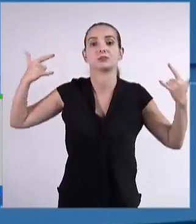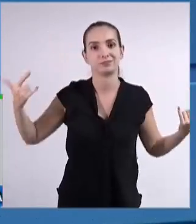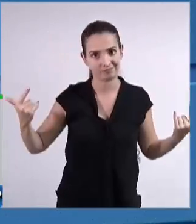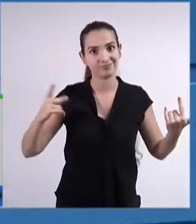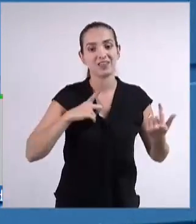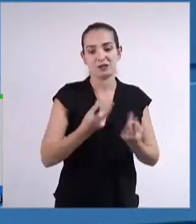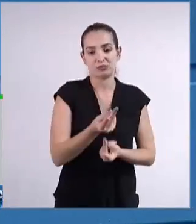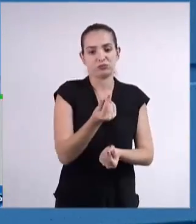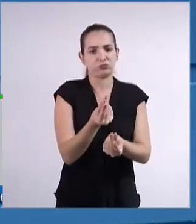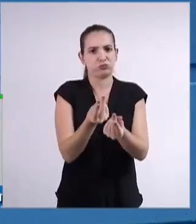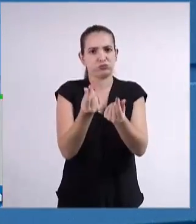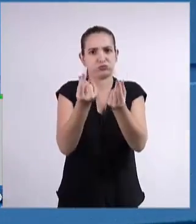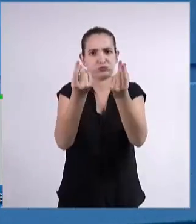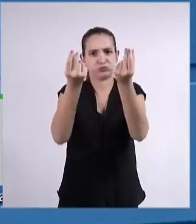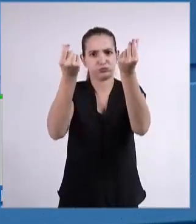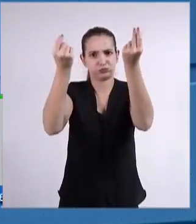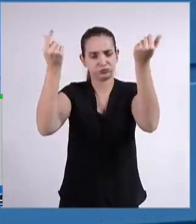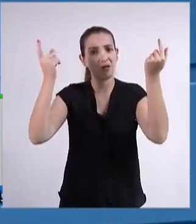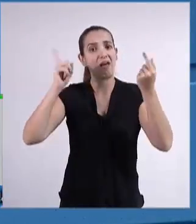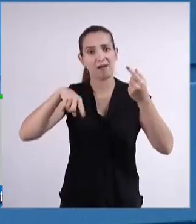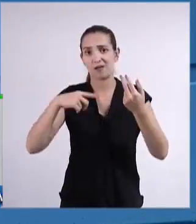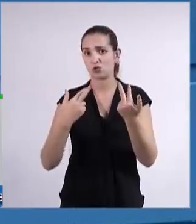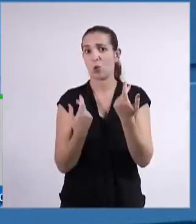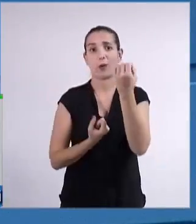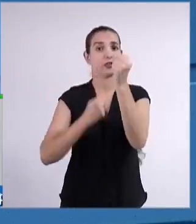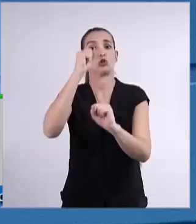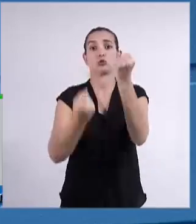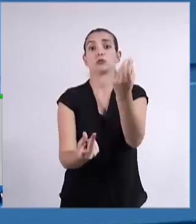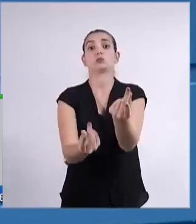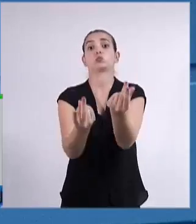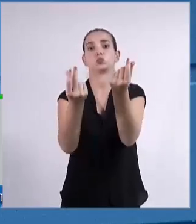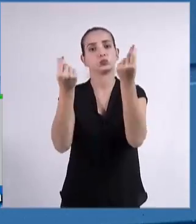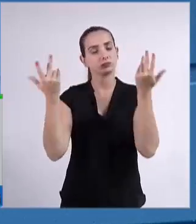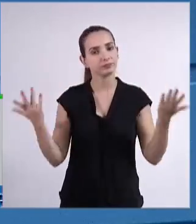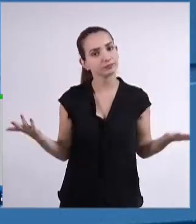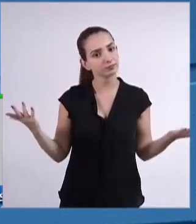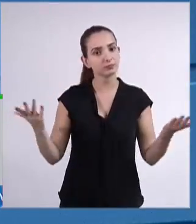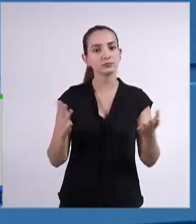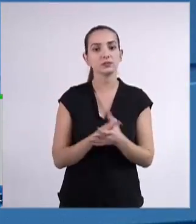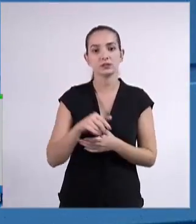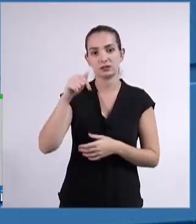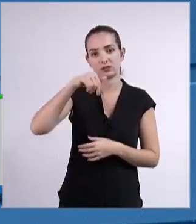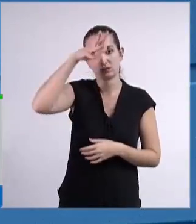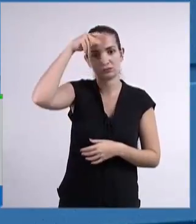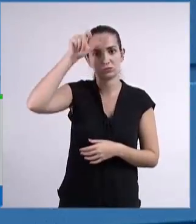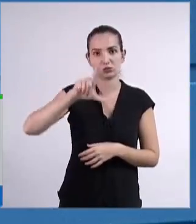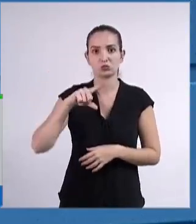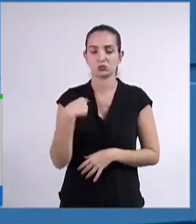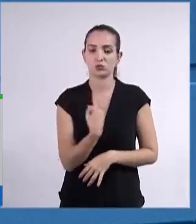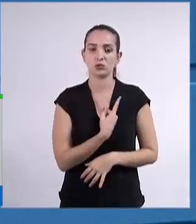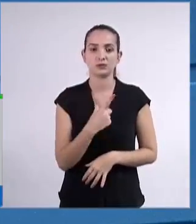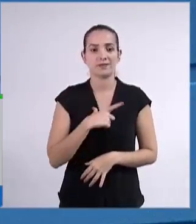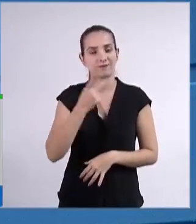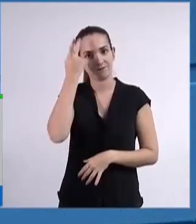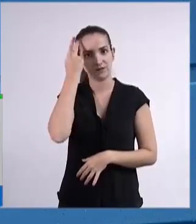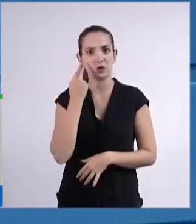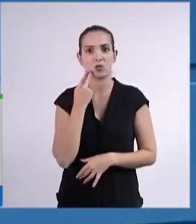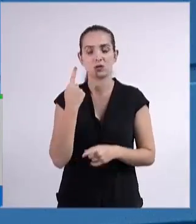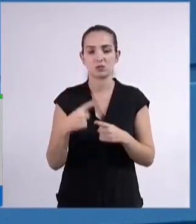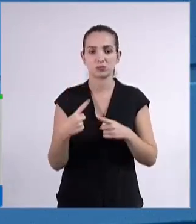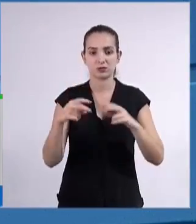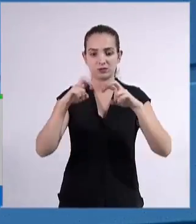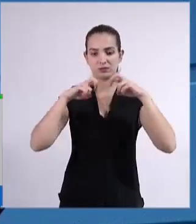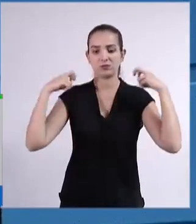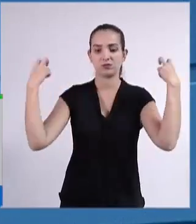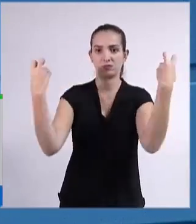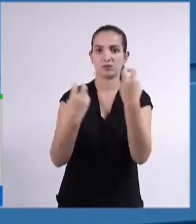arrecada e que fomenta uma verdadeira indústria. E que no Mato Grosso do Sul a gente fica envergonhado de ver um Morenão, um